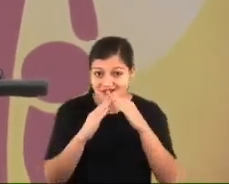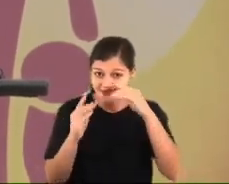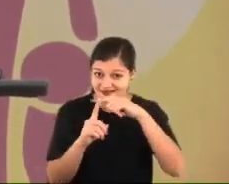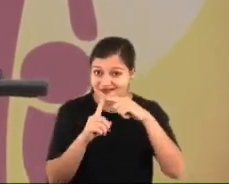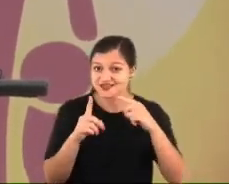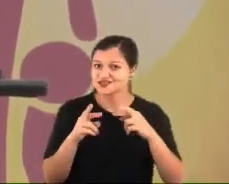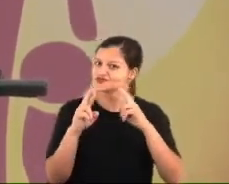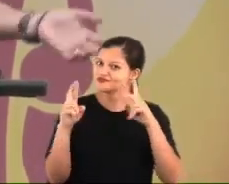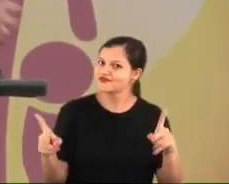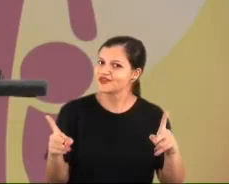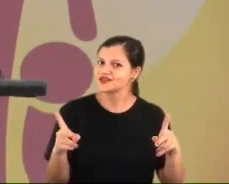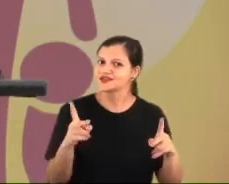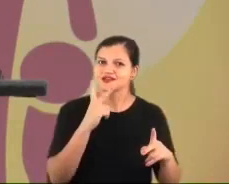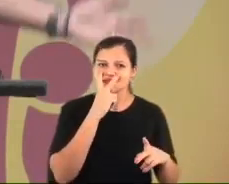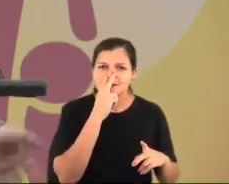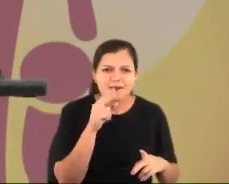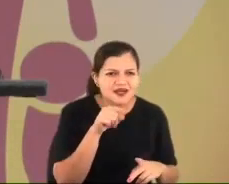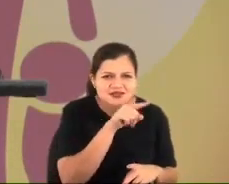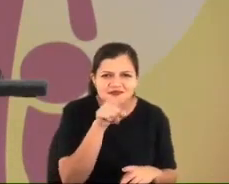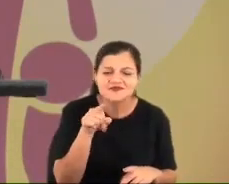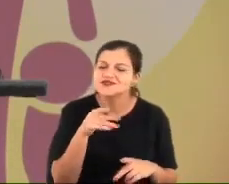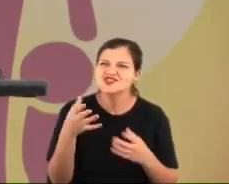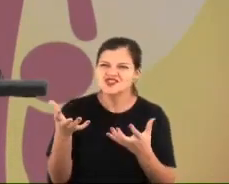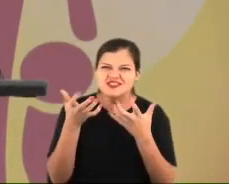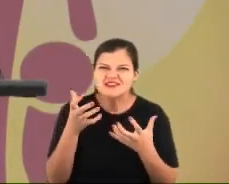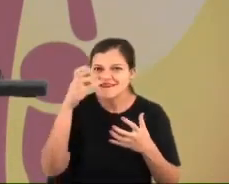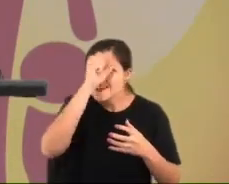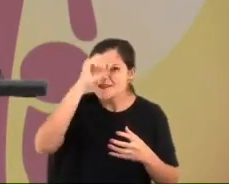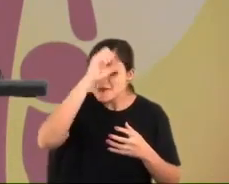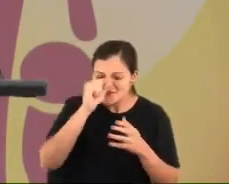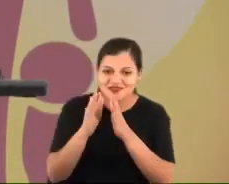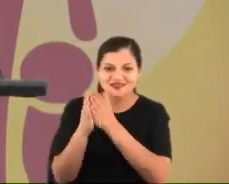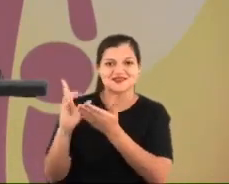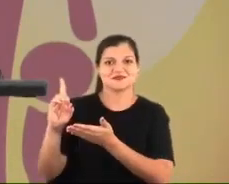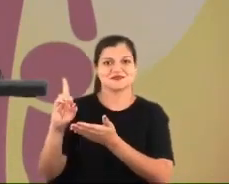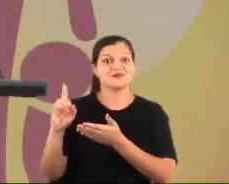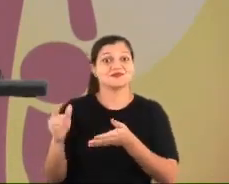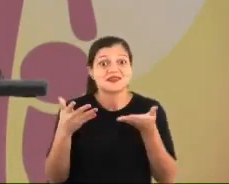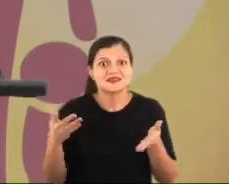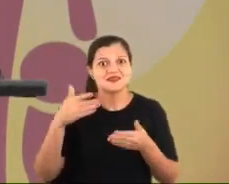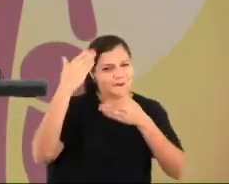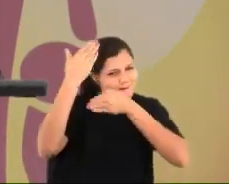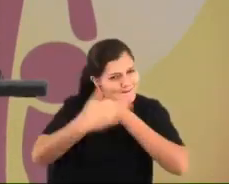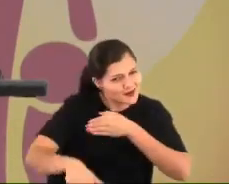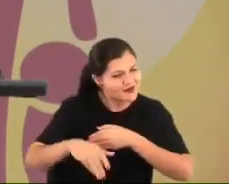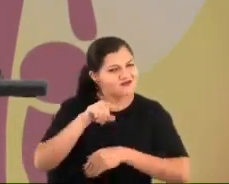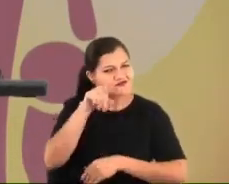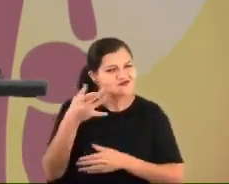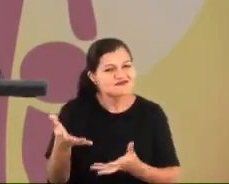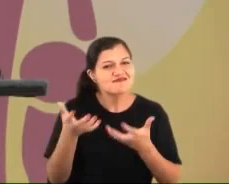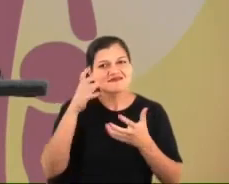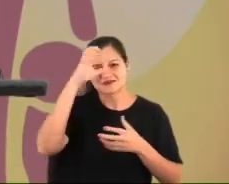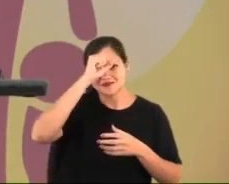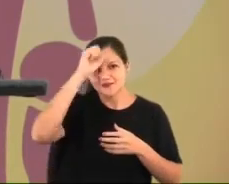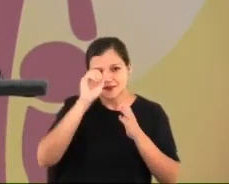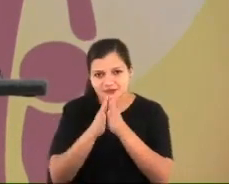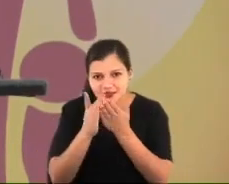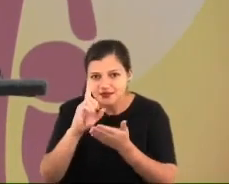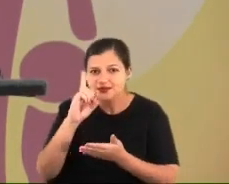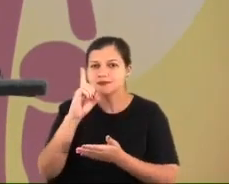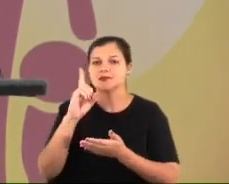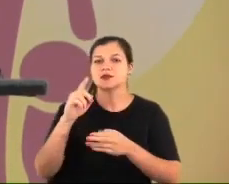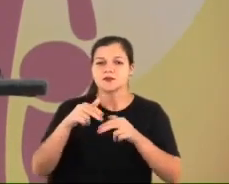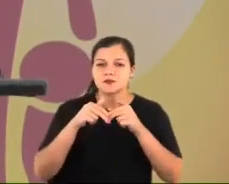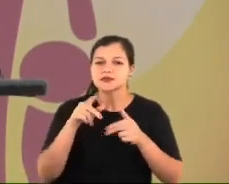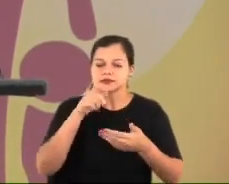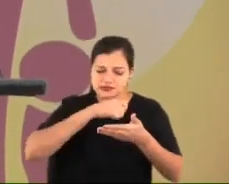parece que estão sedentos, que vocês querem a palavra. Então, prove que você quer a palavra e anote também aí, tá bom? E a